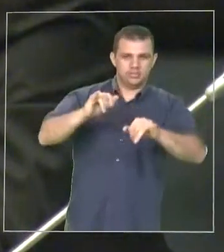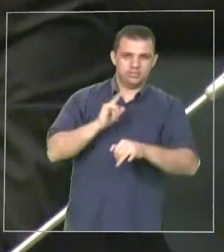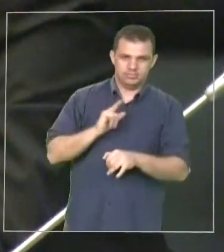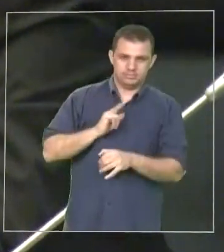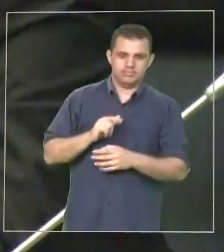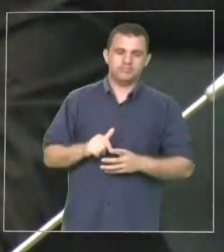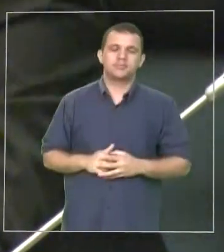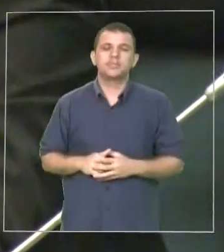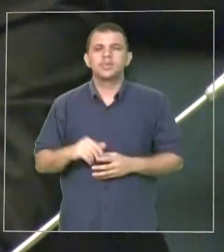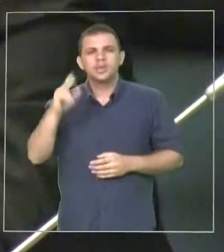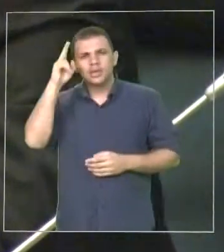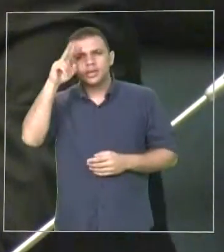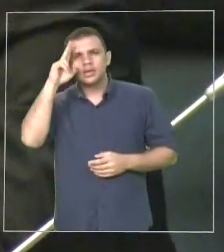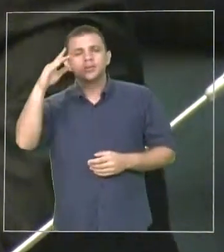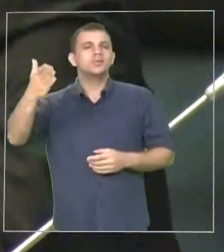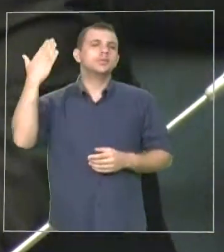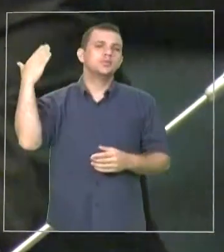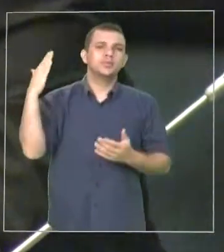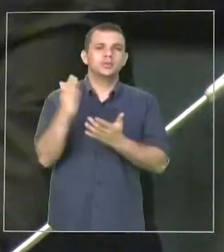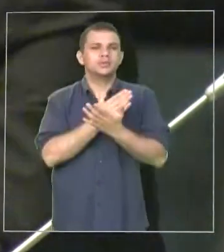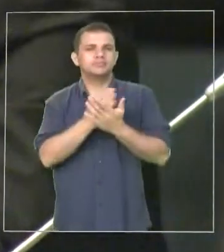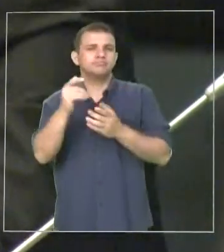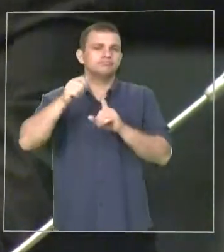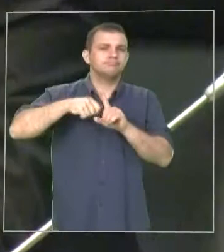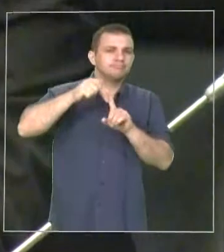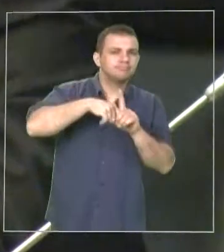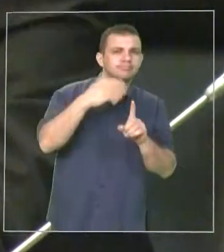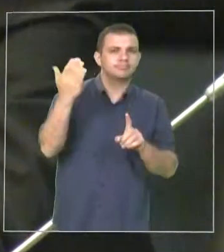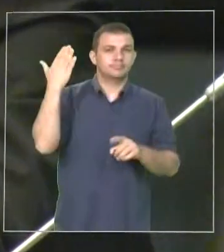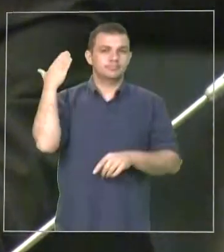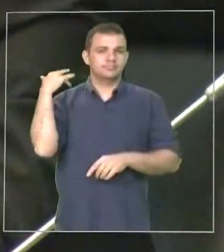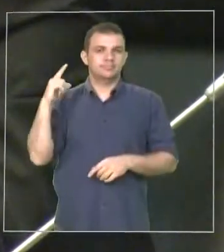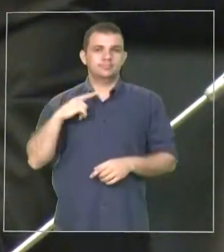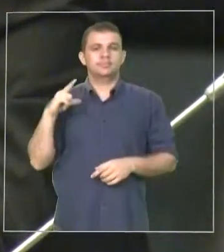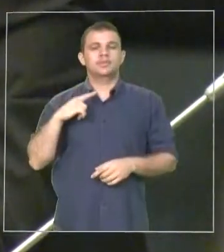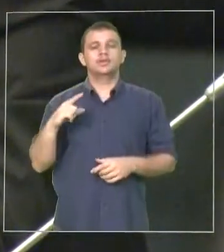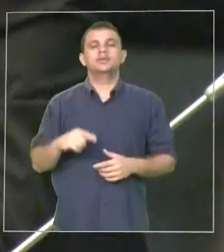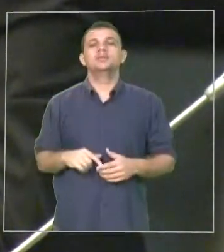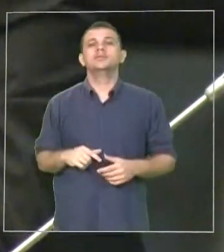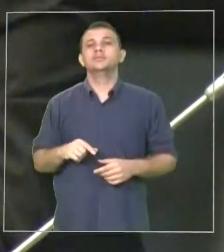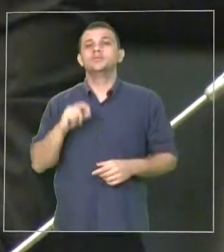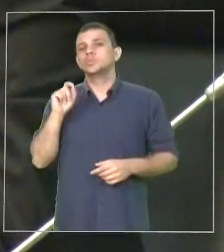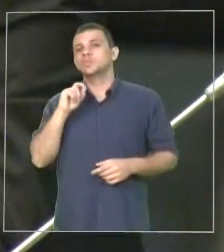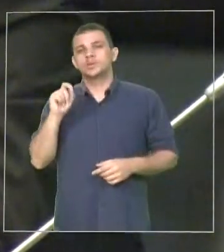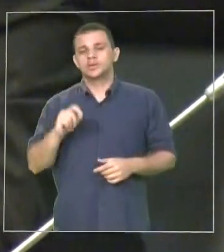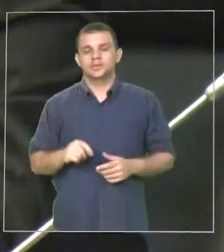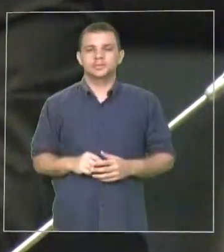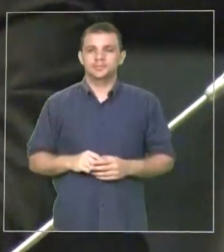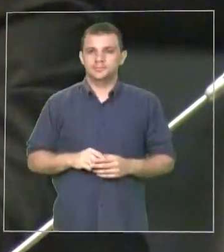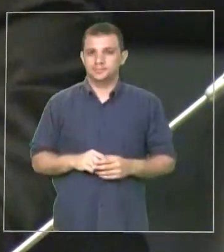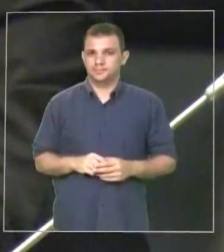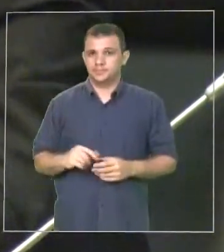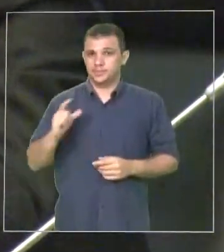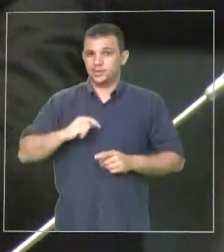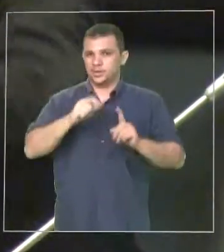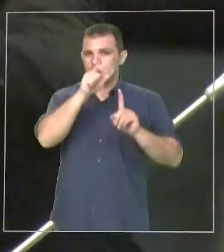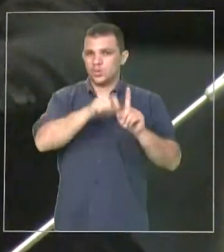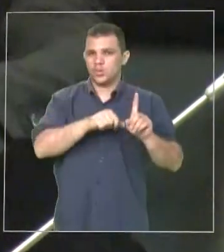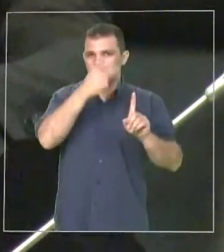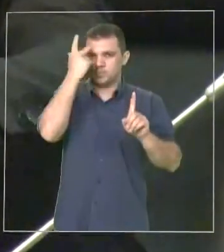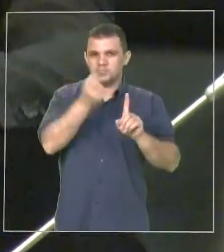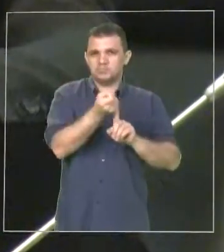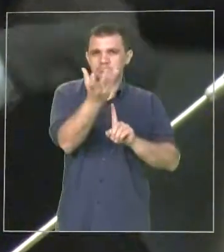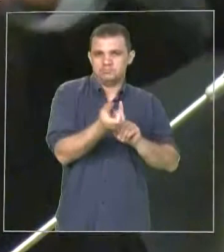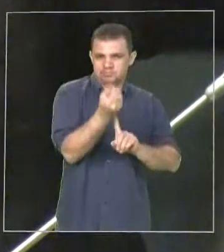Lembremos, alguns meses atrás, quando um delator